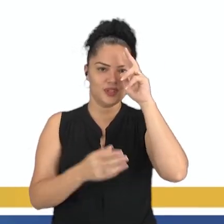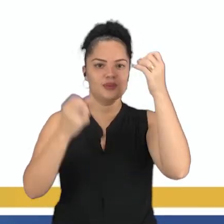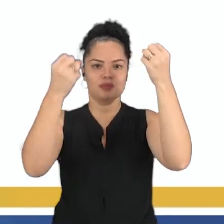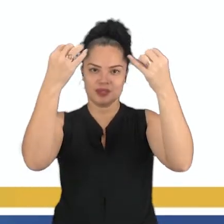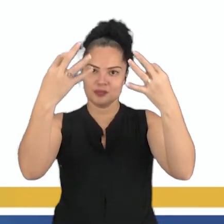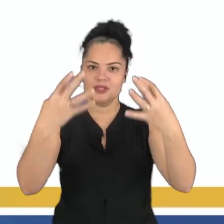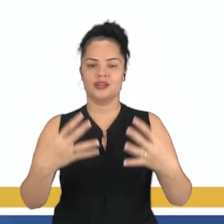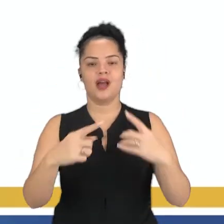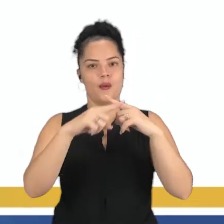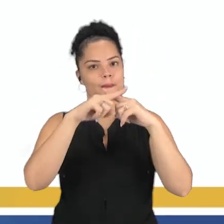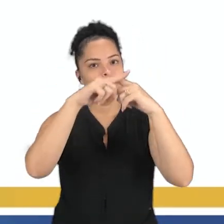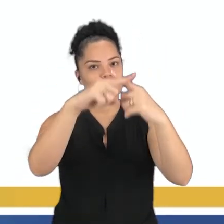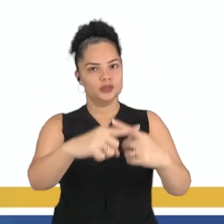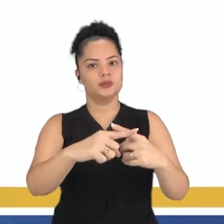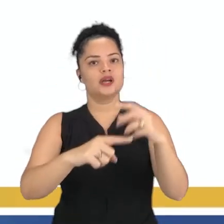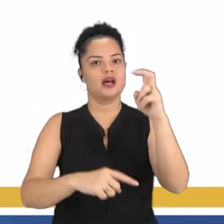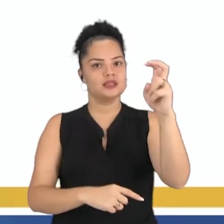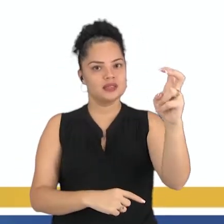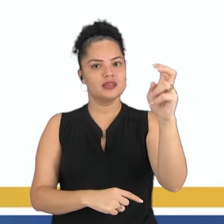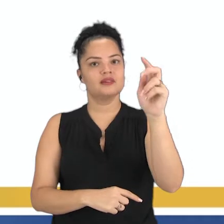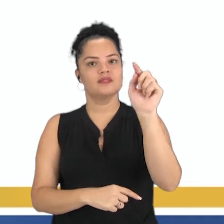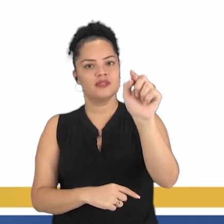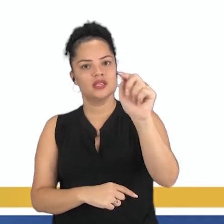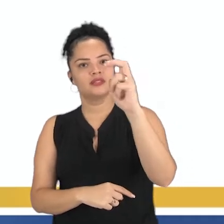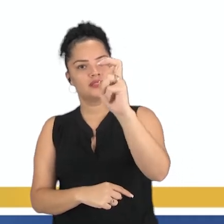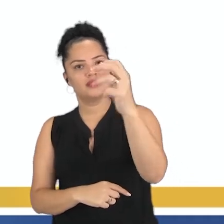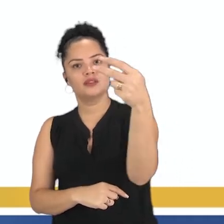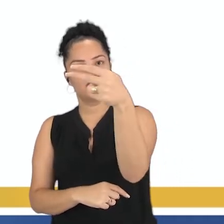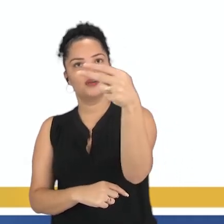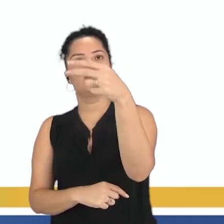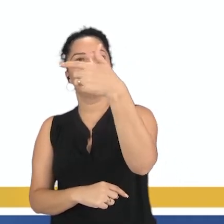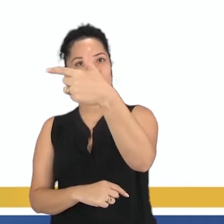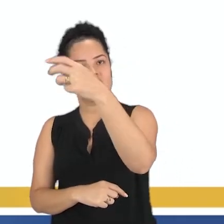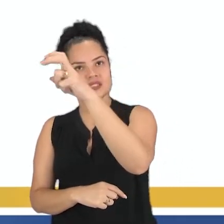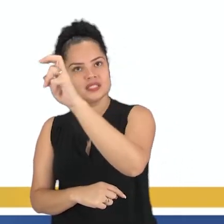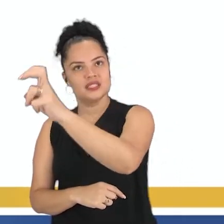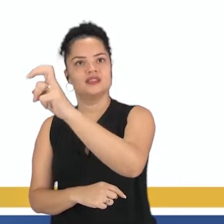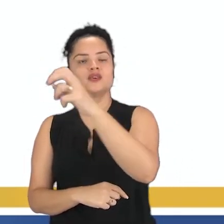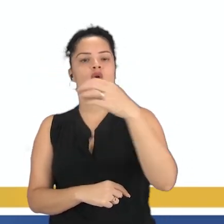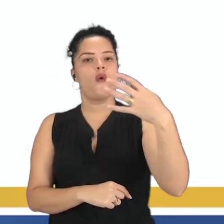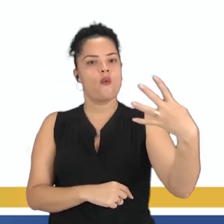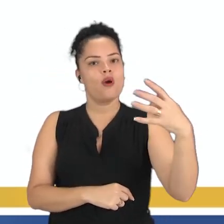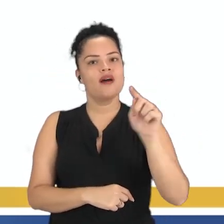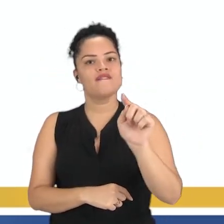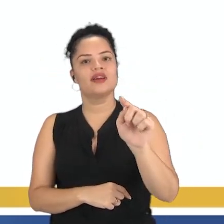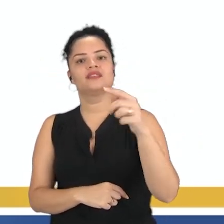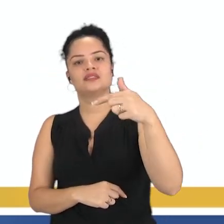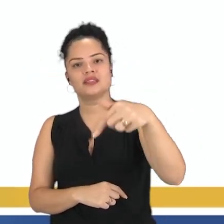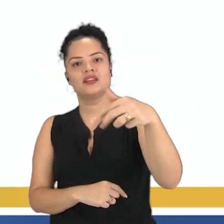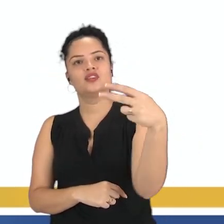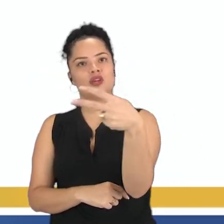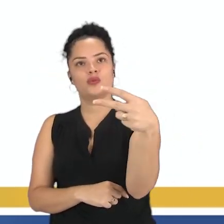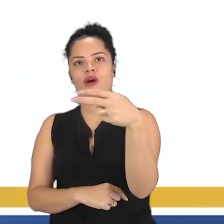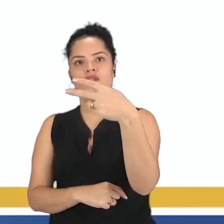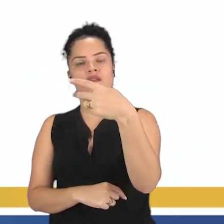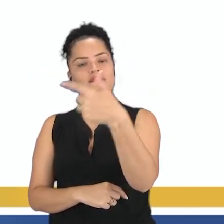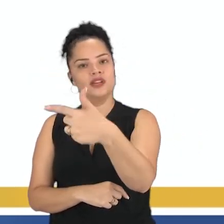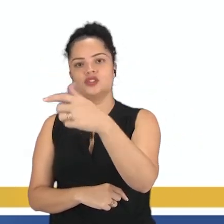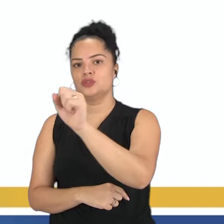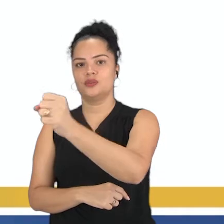duas frações. 5 vezes 5 dá 25, 4 vezes 7, 28. Está finalizada a nossa